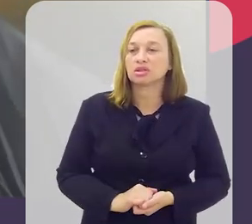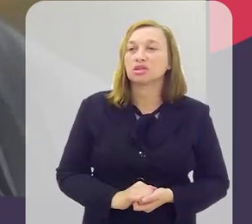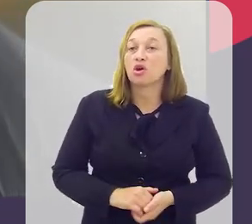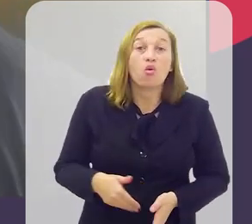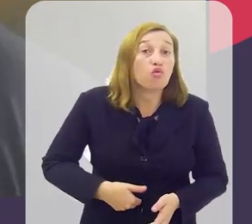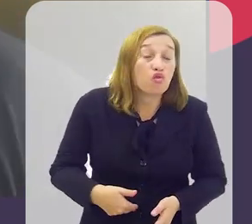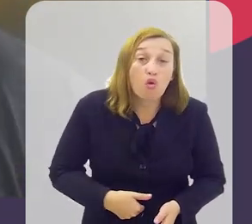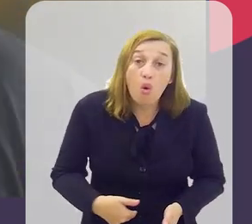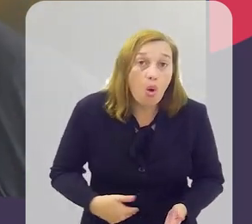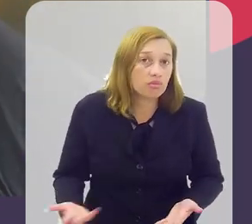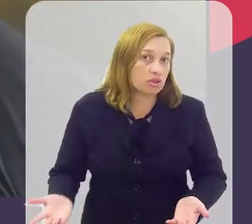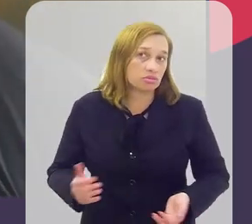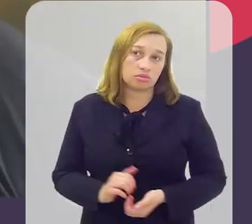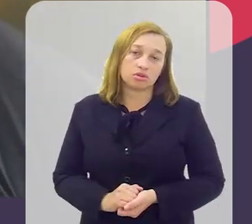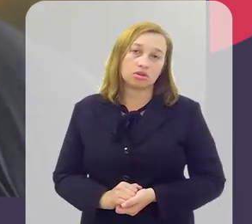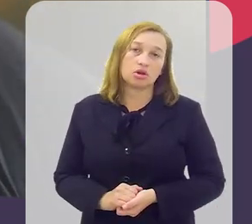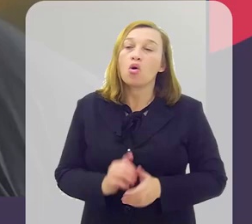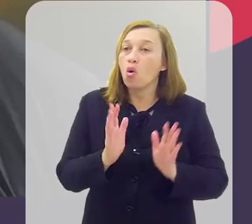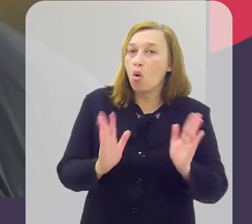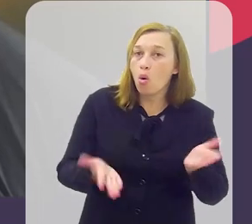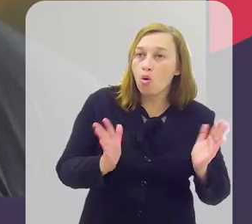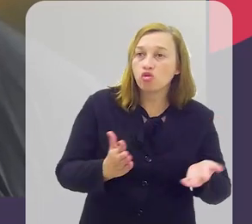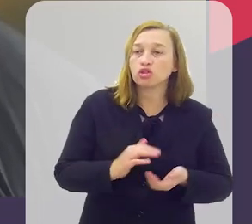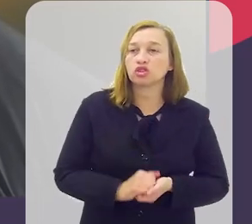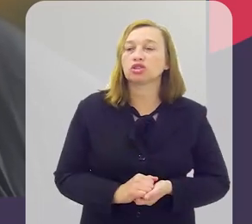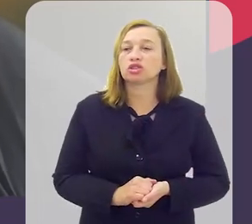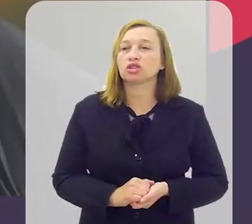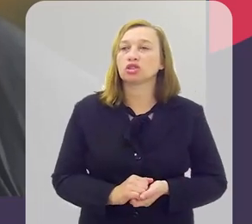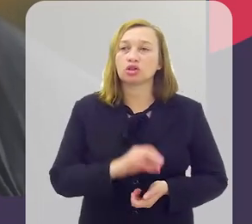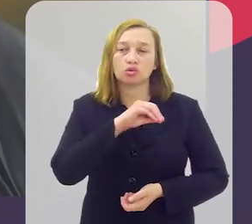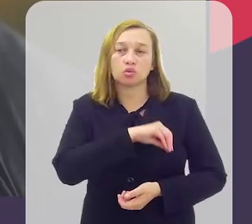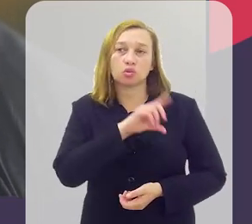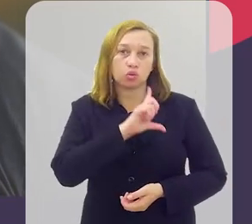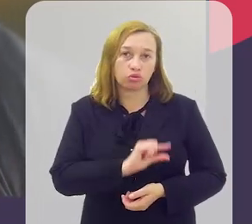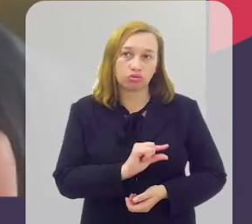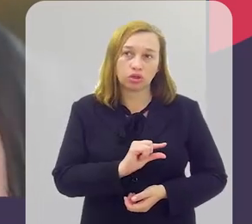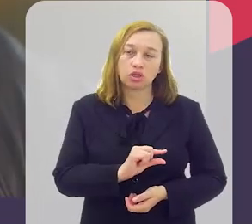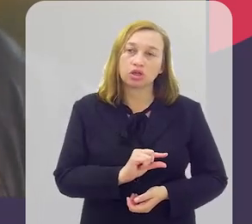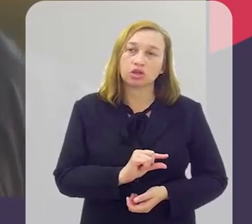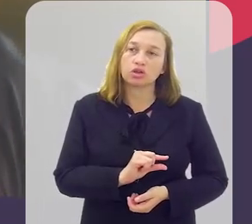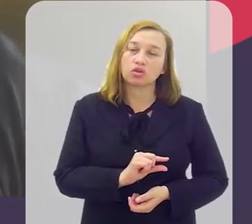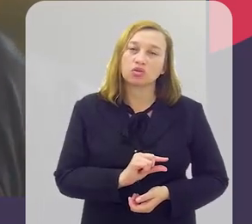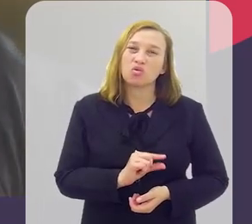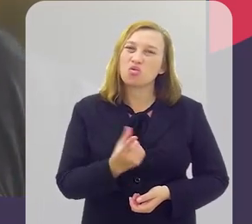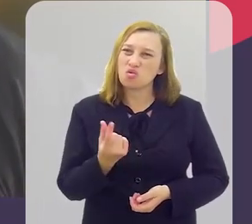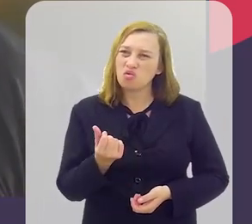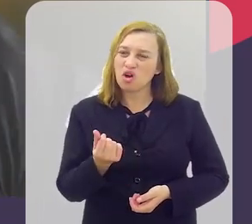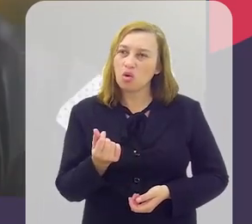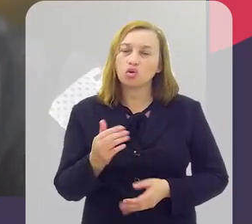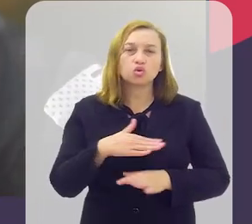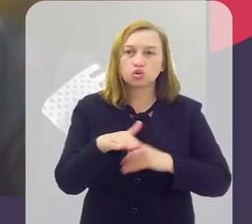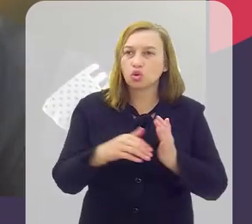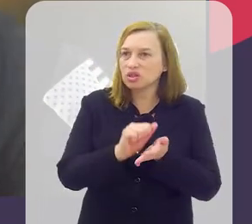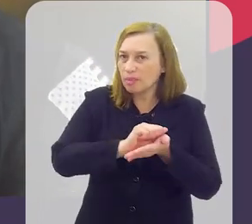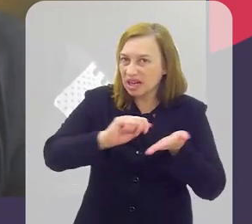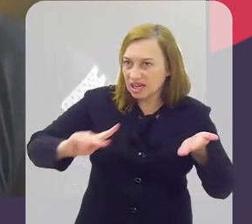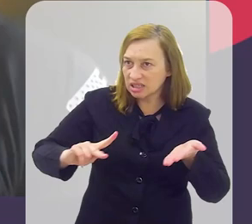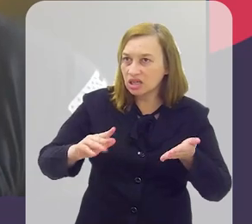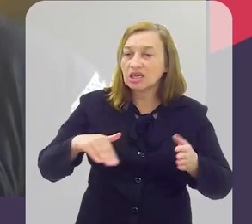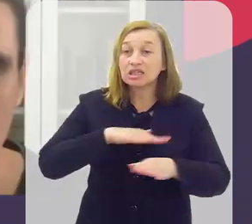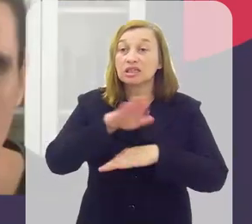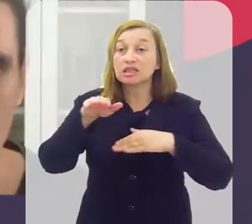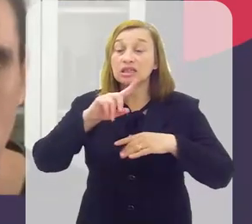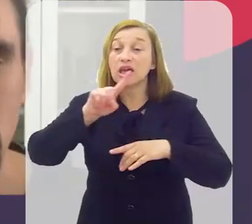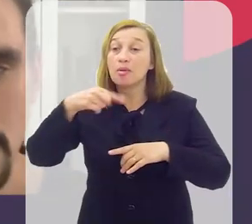comida com fome. Hoje em dia, como a remuneração diminuiu muito, os valores. Todos os aplicativos, depois